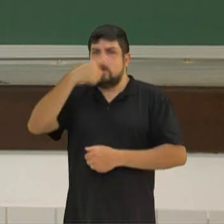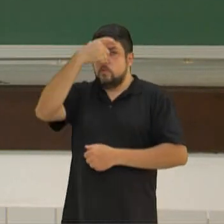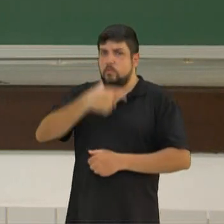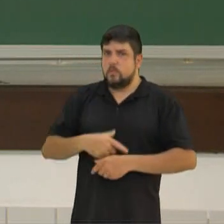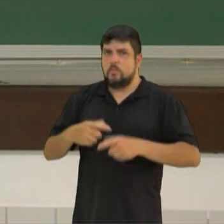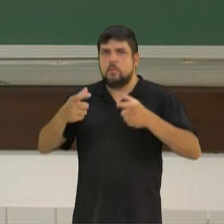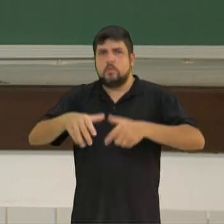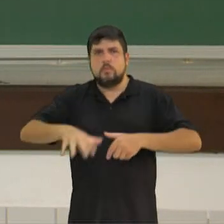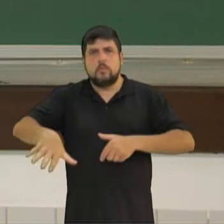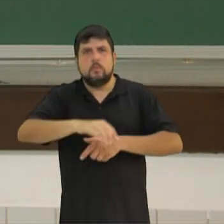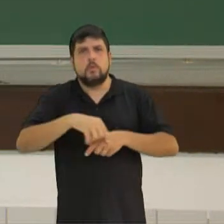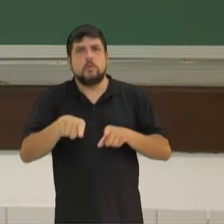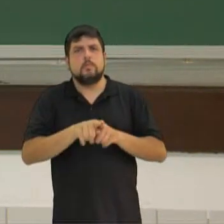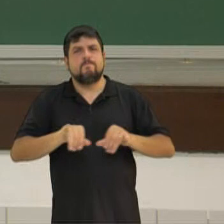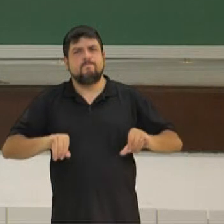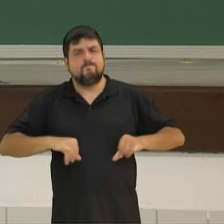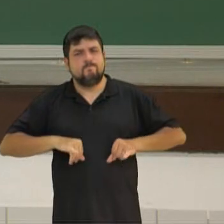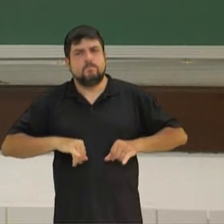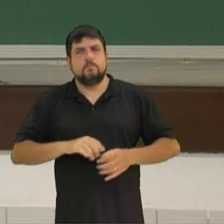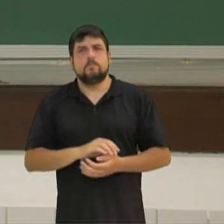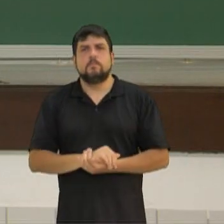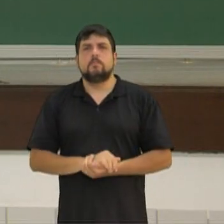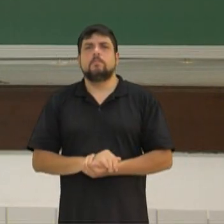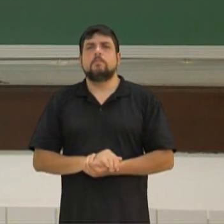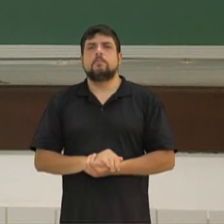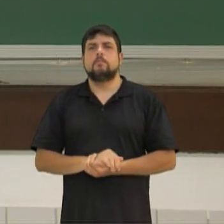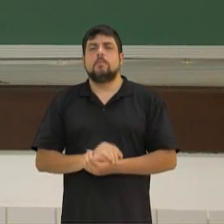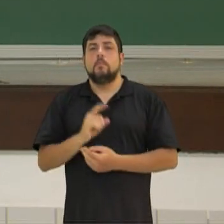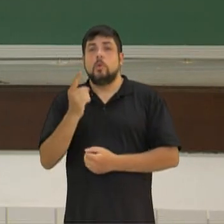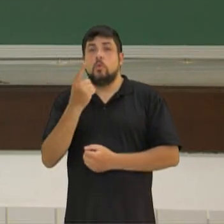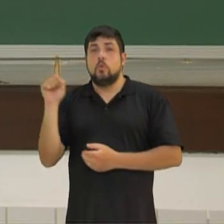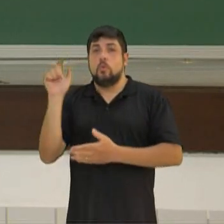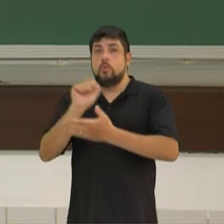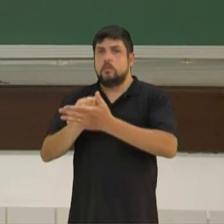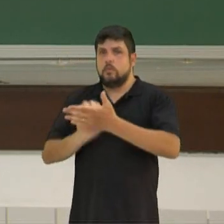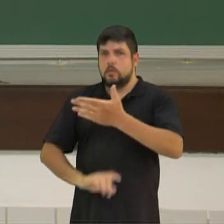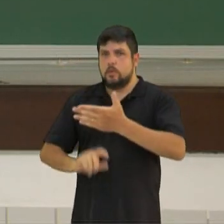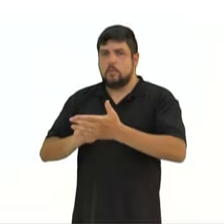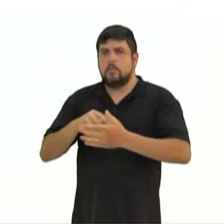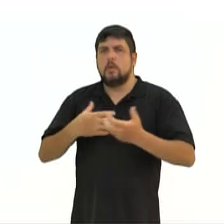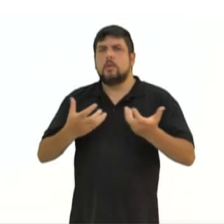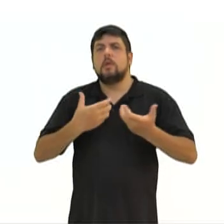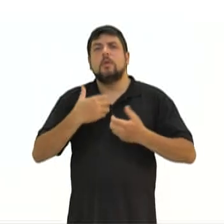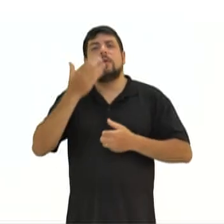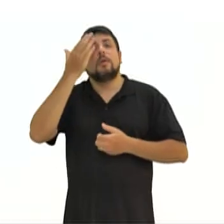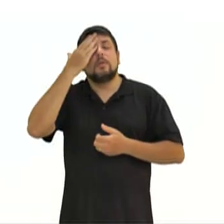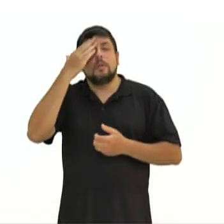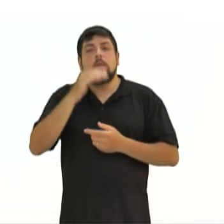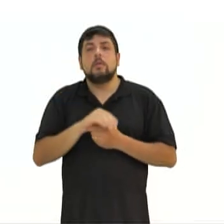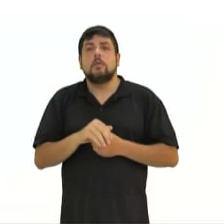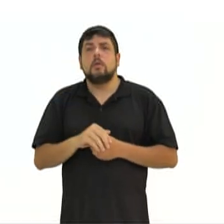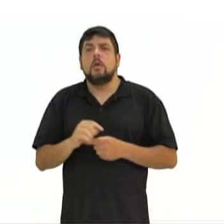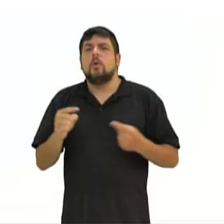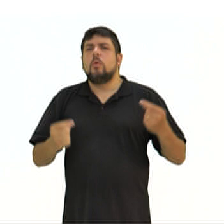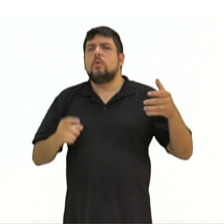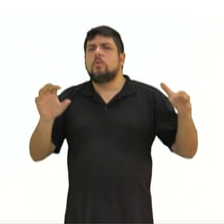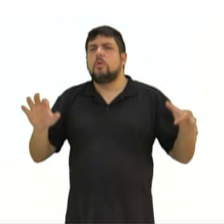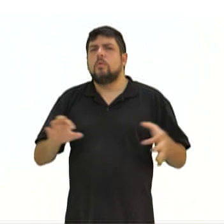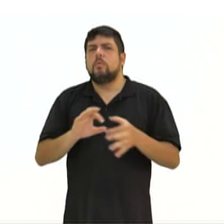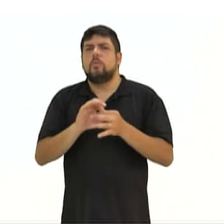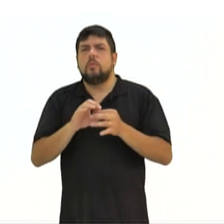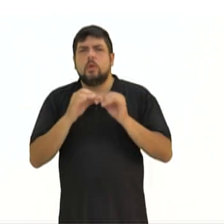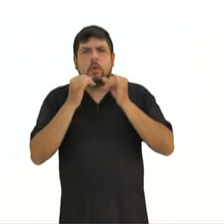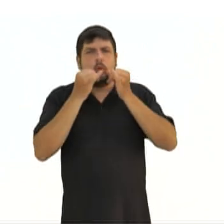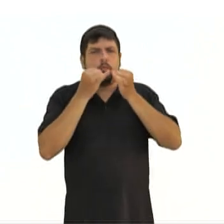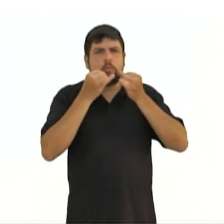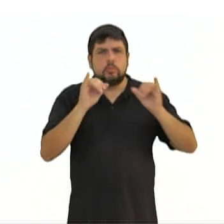estão sofrendo essa situação. Última atividade do dia, então, quero saber qual é a relação entre a eletroquímica e